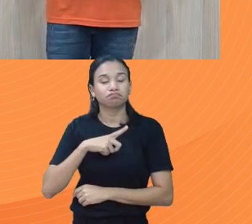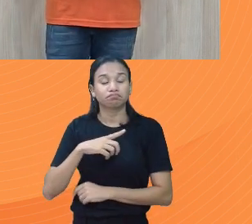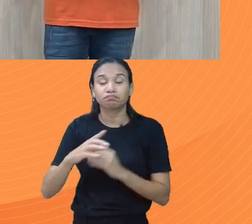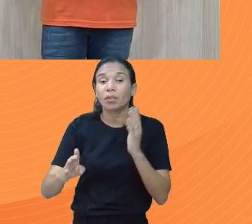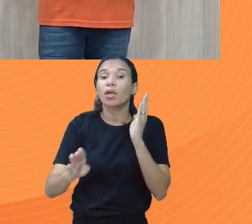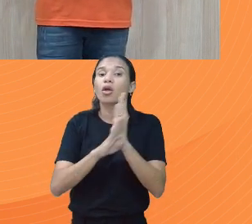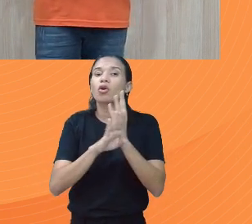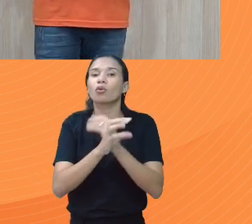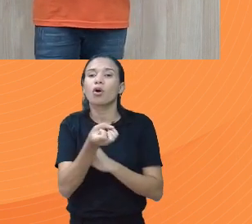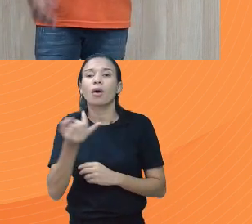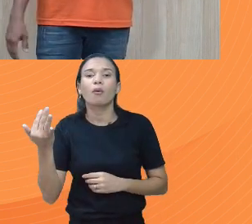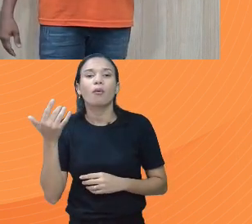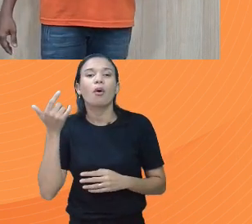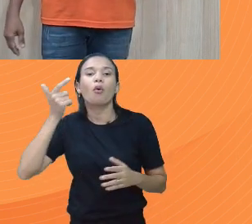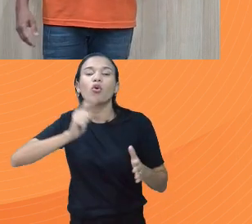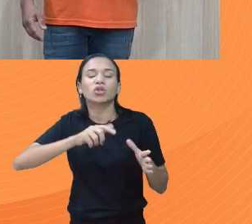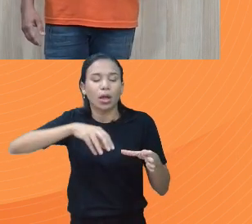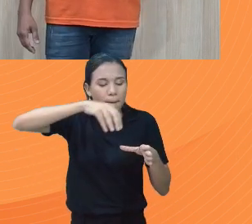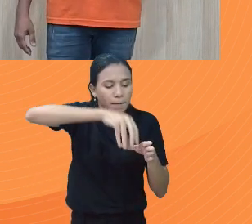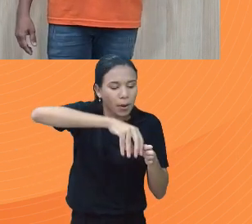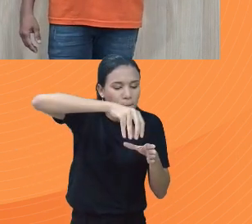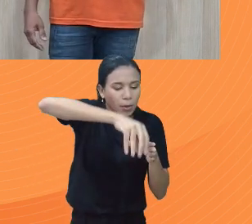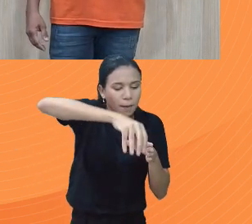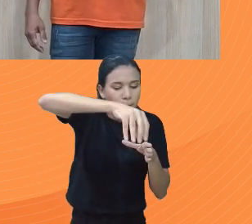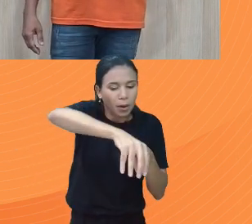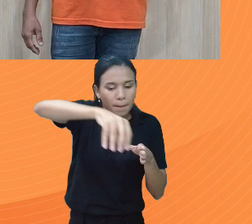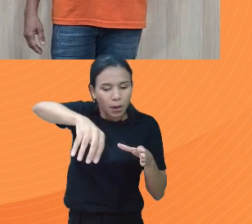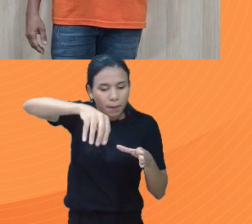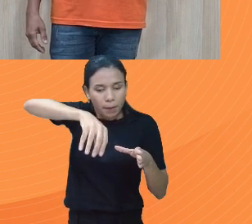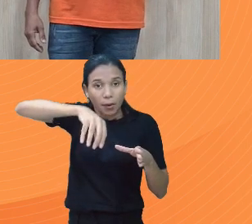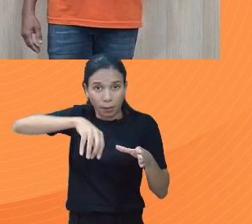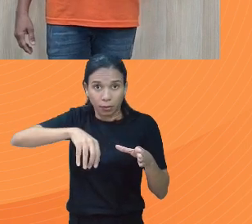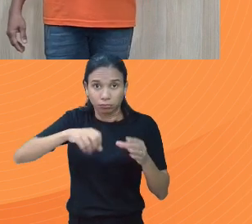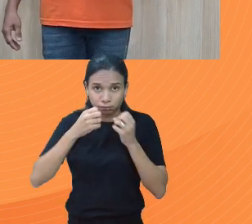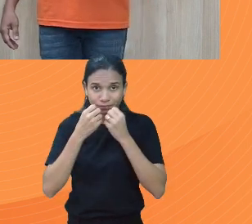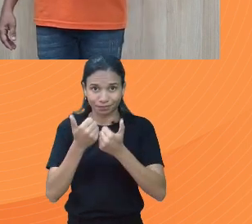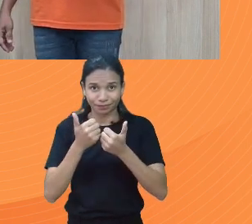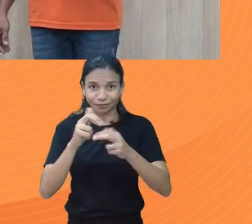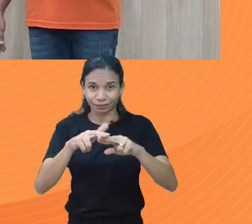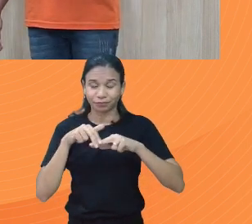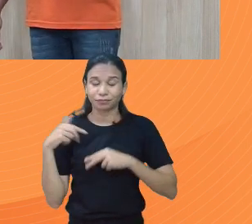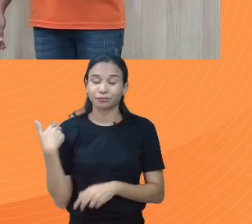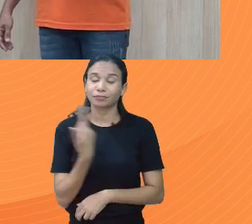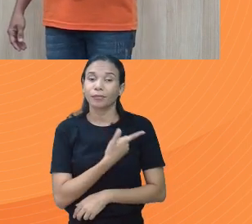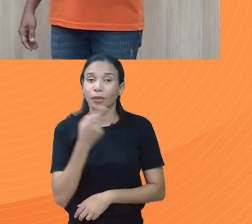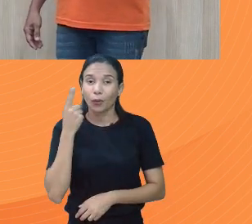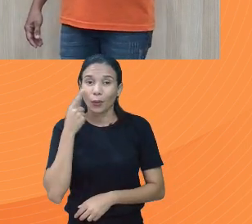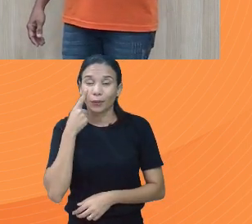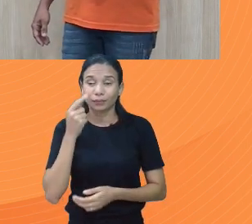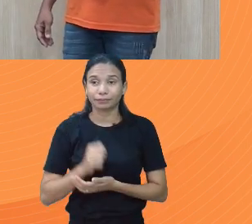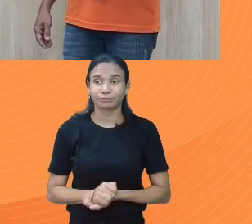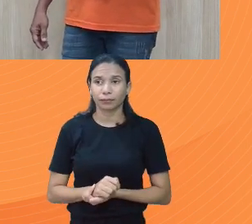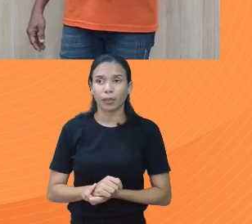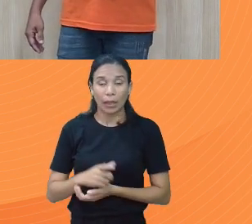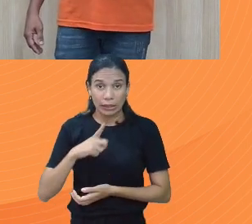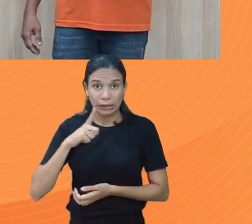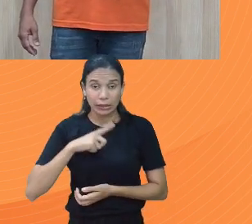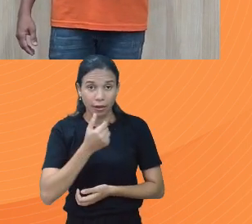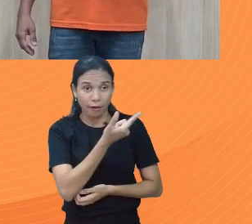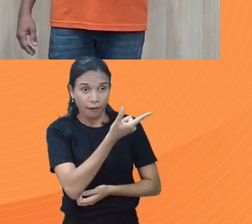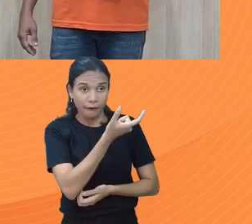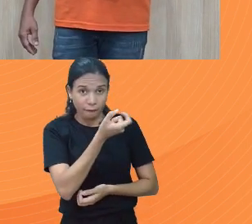saber quantos vasinhos cabem ao máximo nessa caixa, beleza? Então, bora lá. Olha só, gente. Se eu pegar os